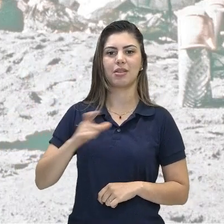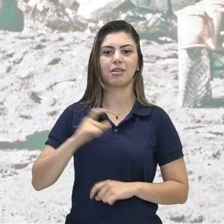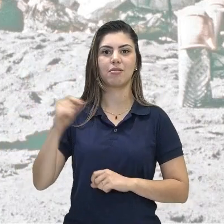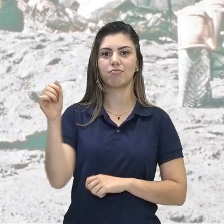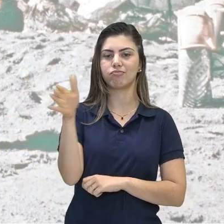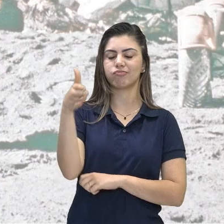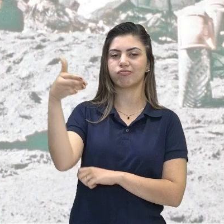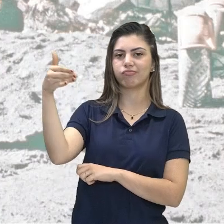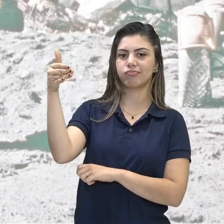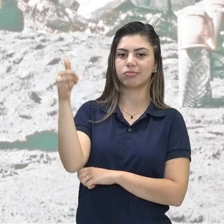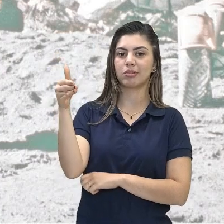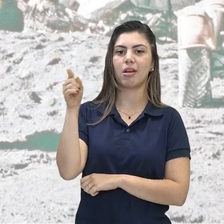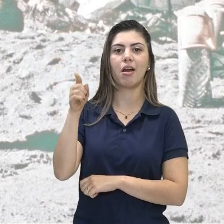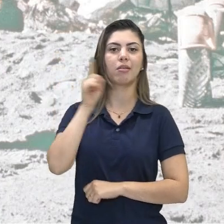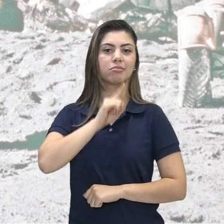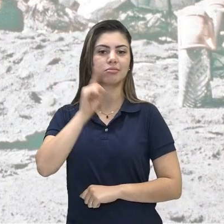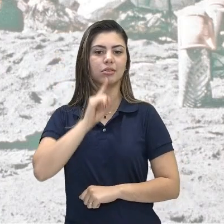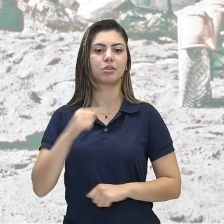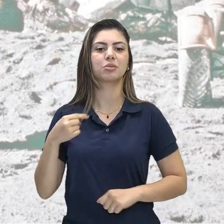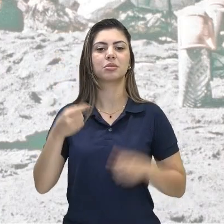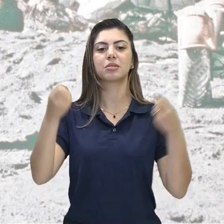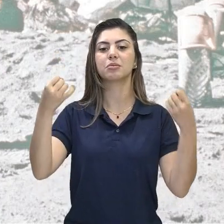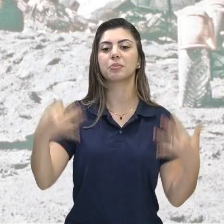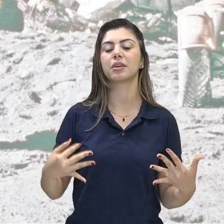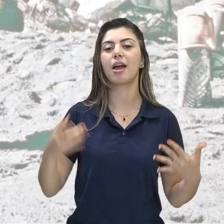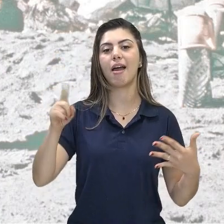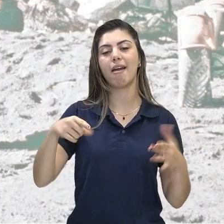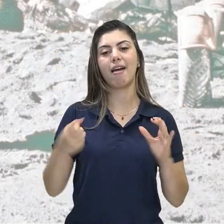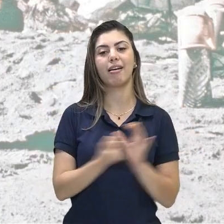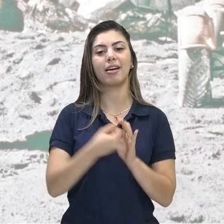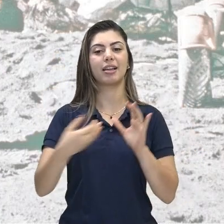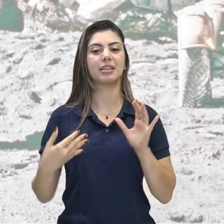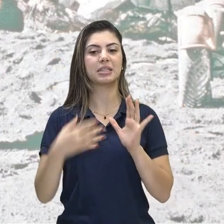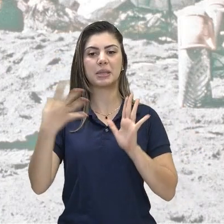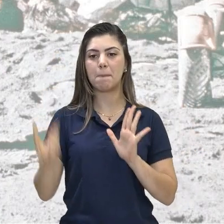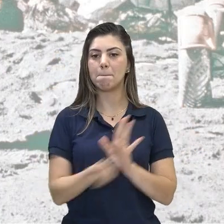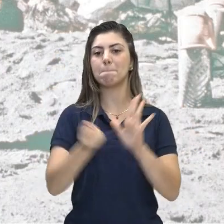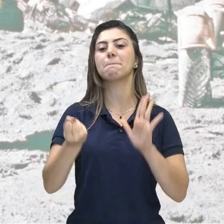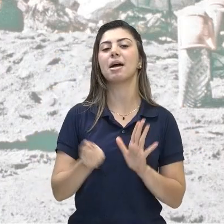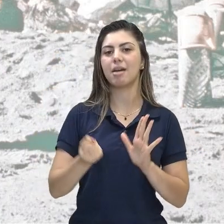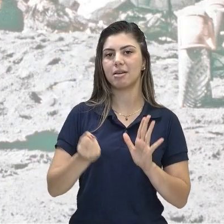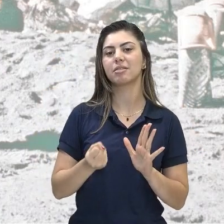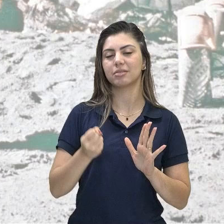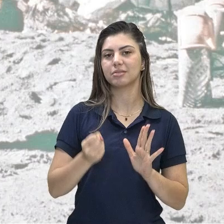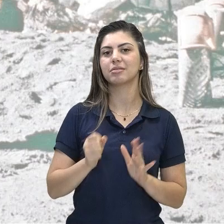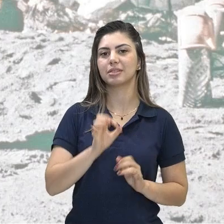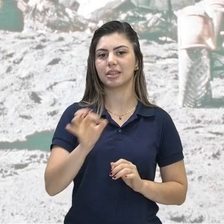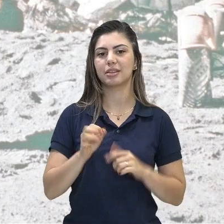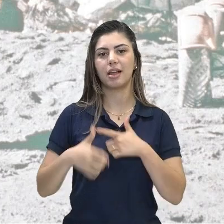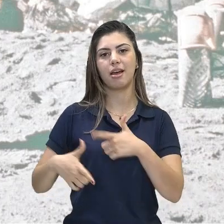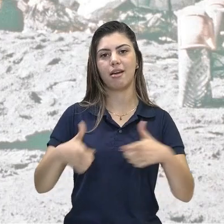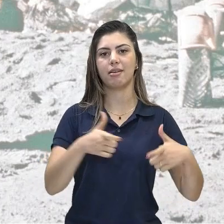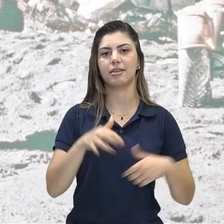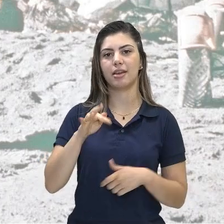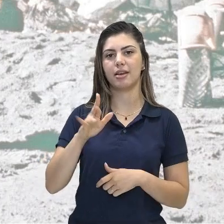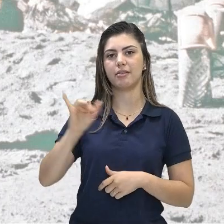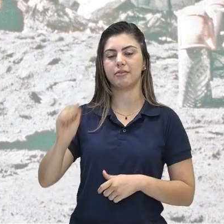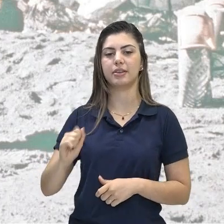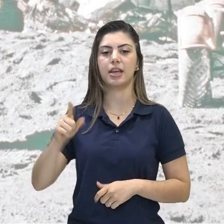Estados Unidos, para nós falarmos sobre outra característica marcante da Guerra Fria, que é a